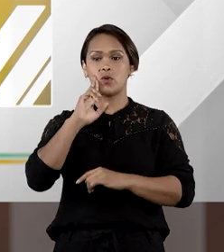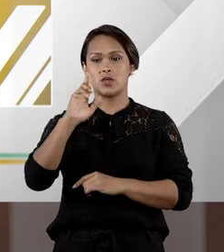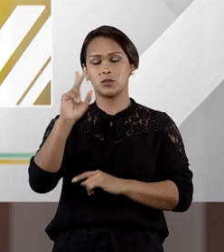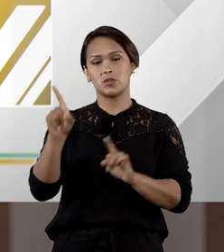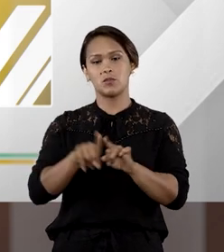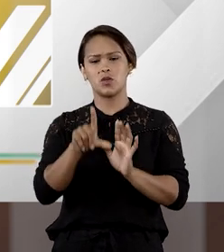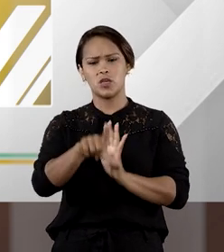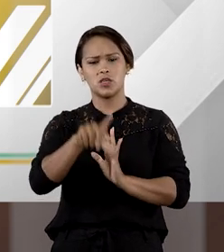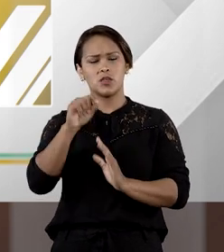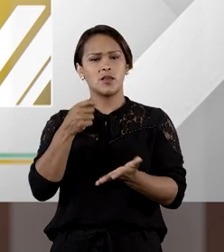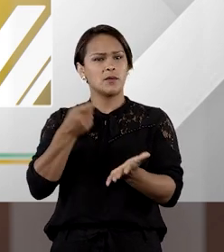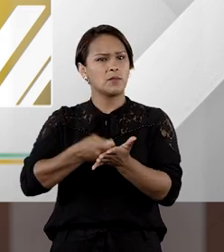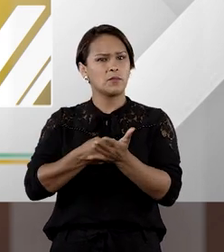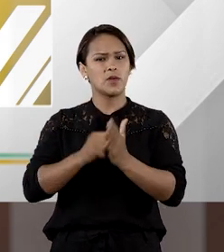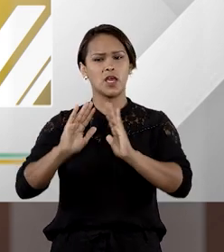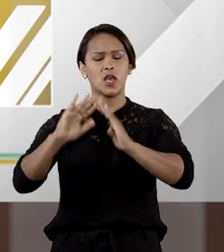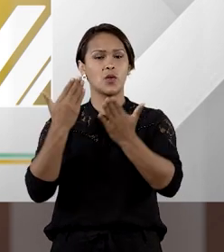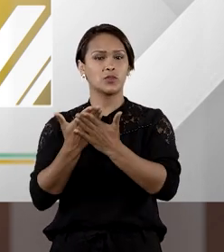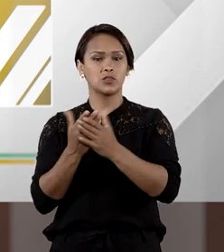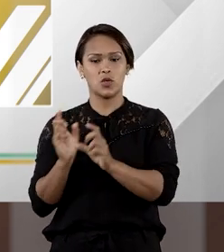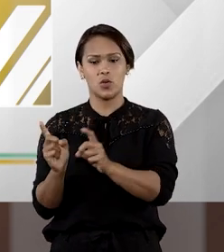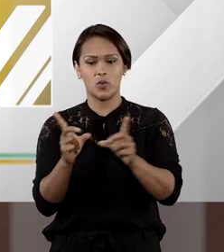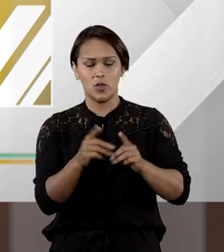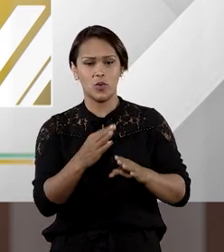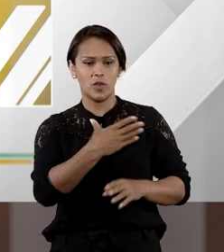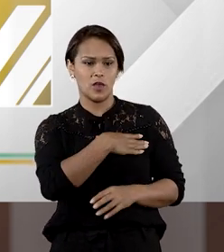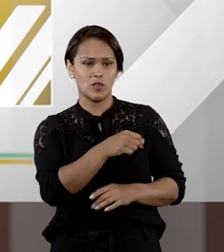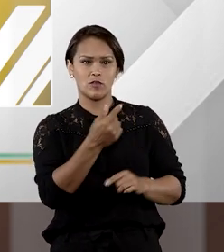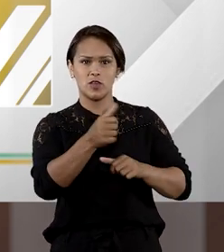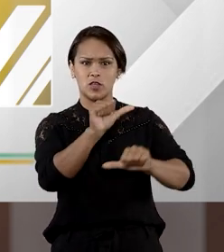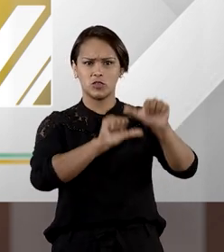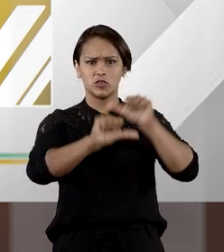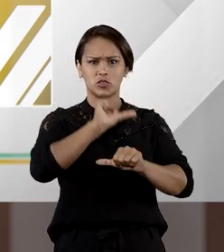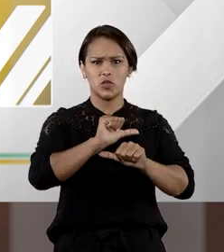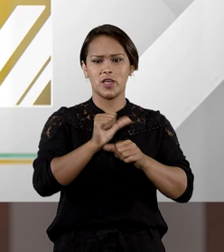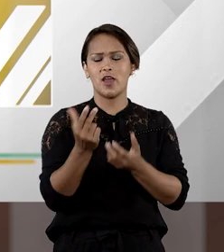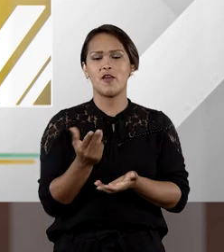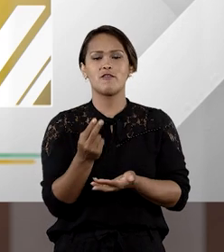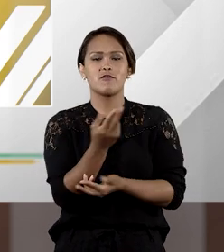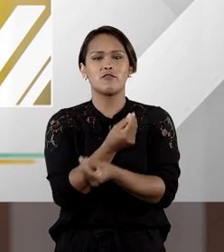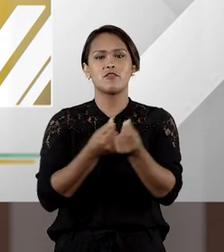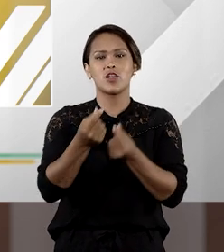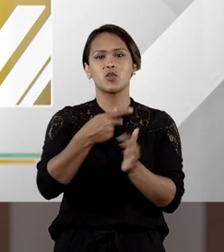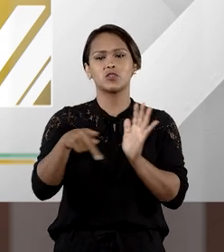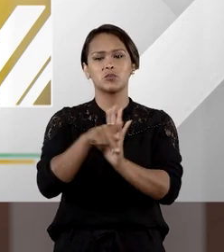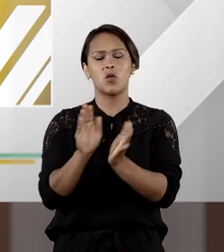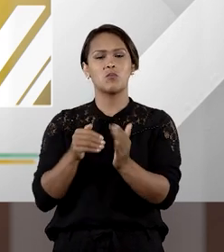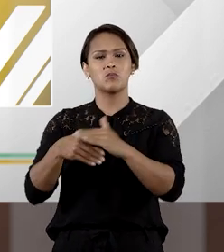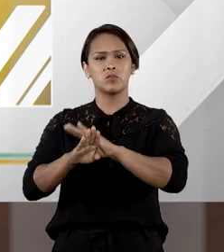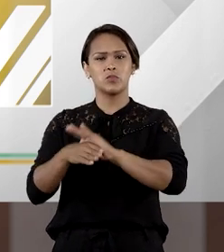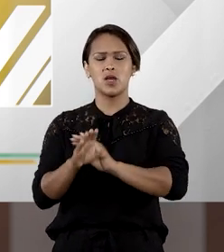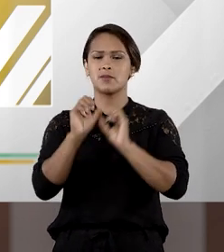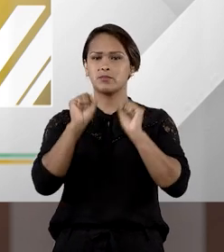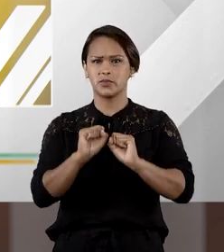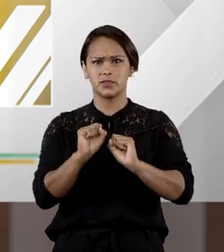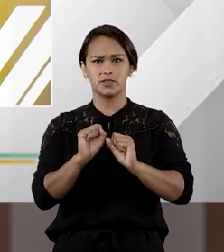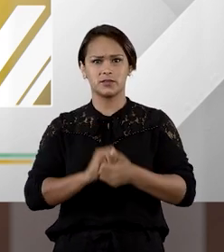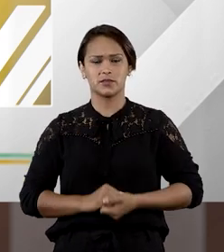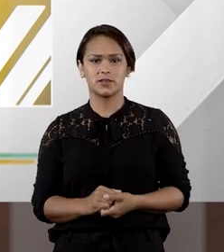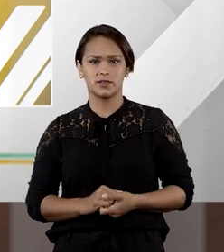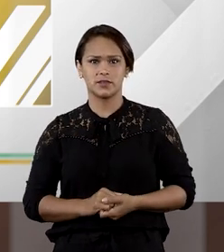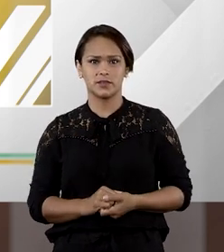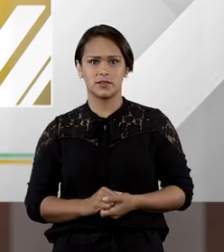responsável pode optar por pagar a escola e o aluguel do filho em vez de pagar valores em dinheiro. Isso é possível, professor Flávio?